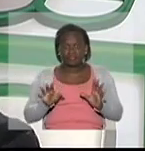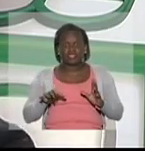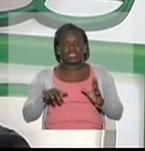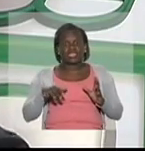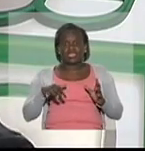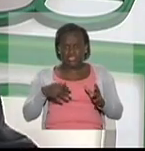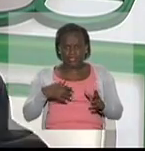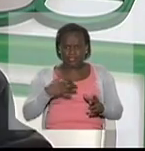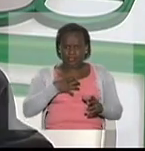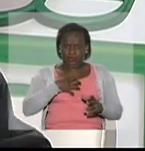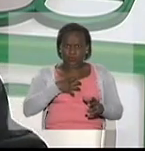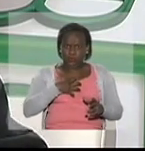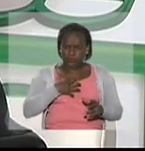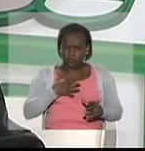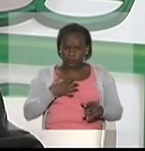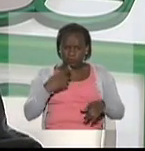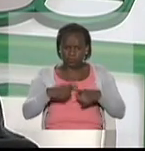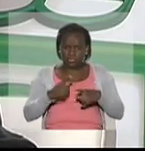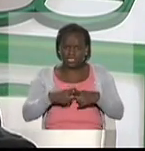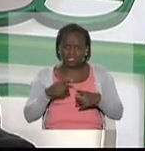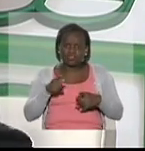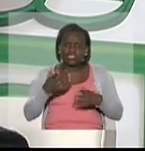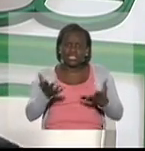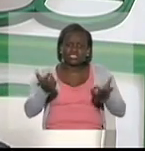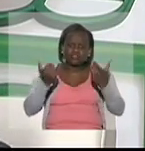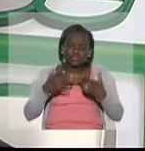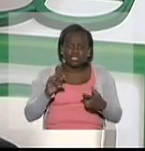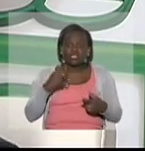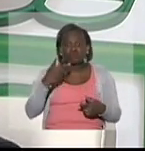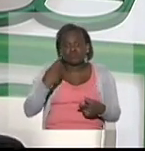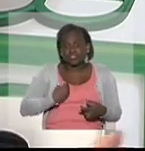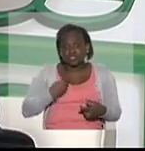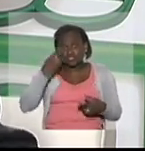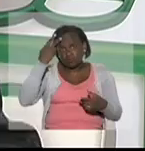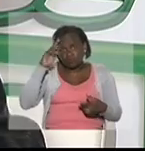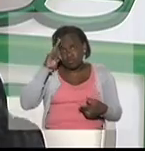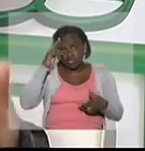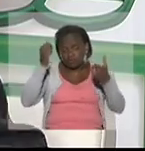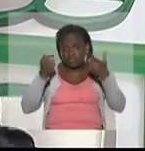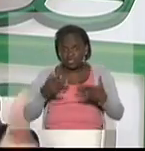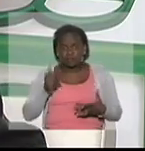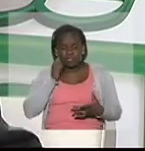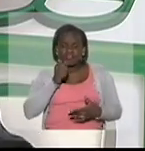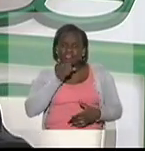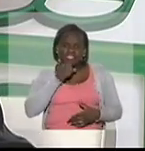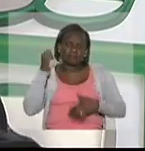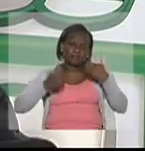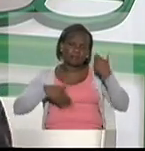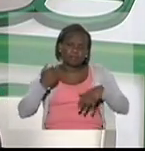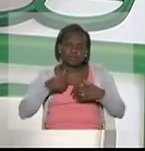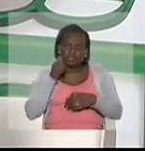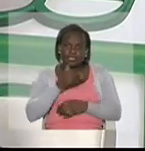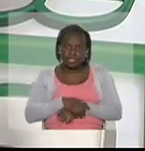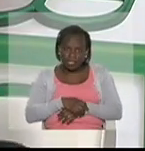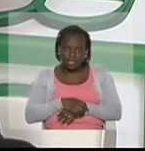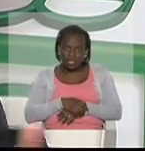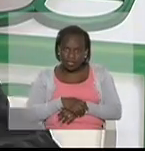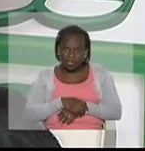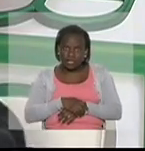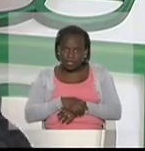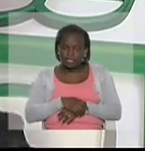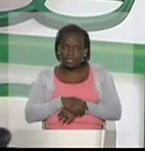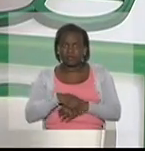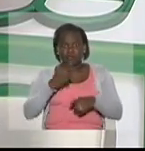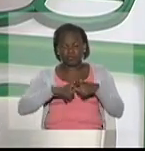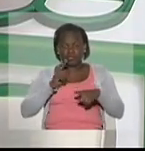E aí é fortíssima a cena, porque ela fica, o que você quer que eu conte? Conta a sua história. A velha conta a história da vida dela, a menina fica estarrecida,